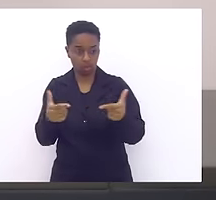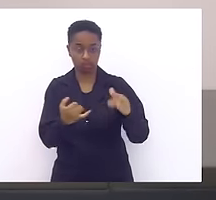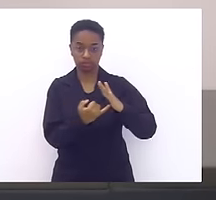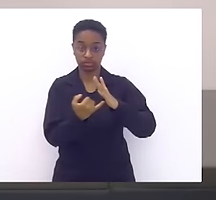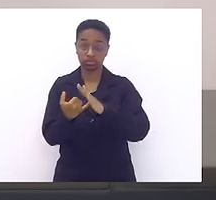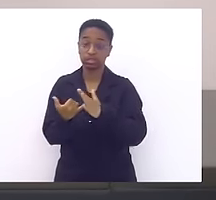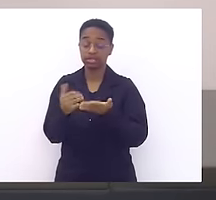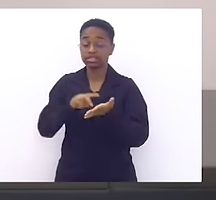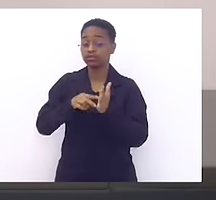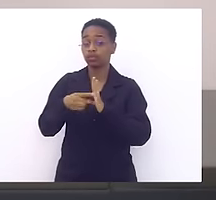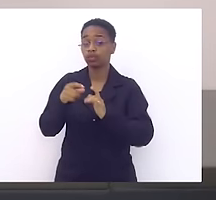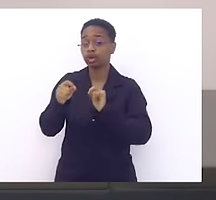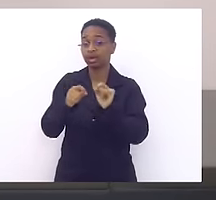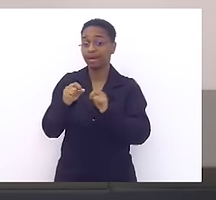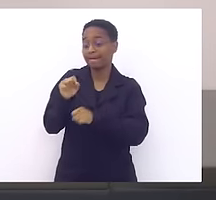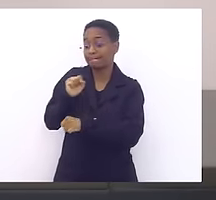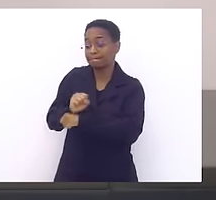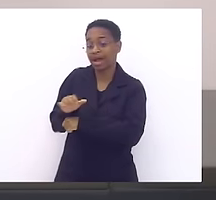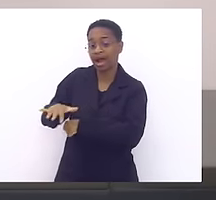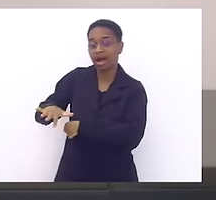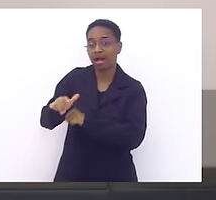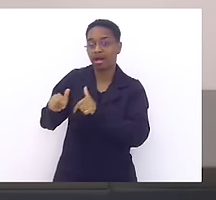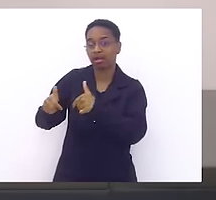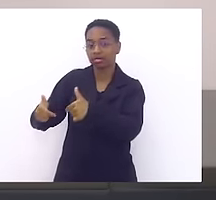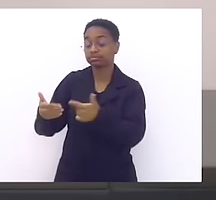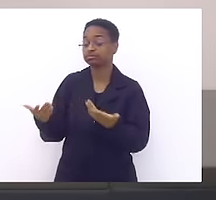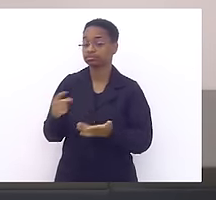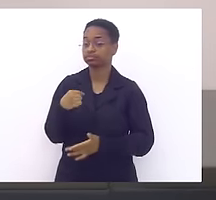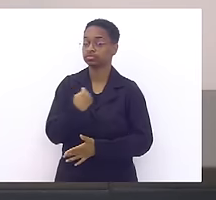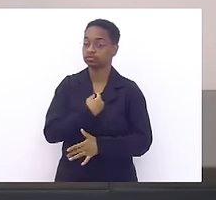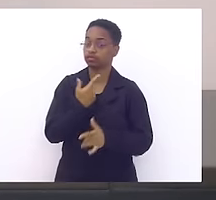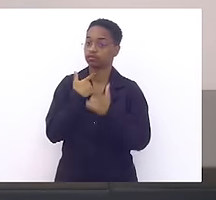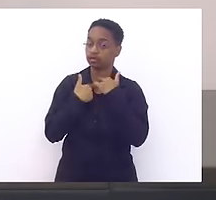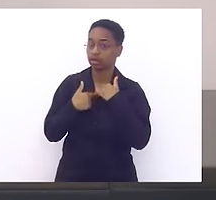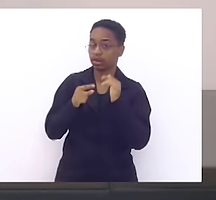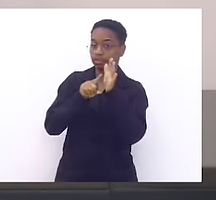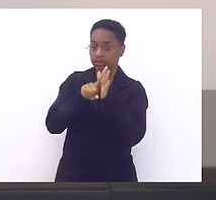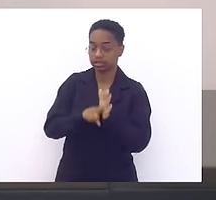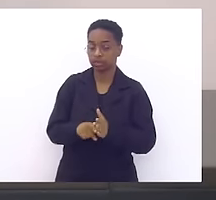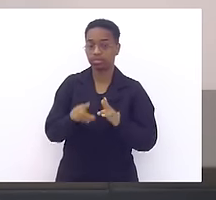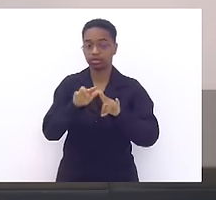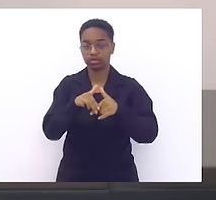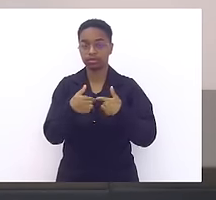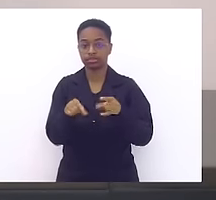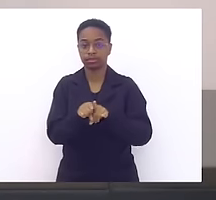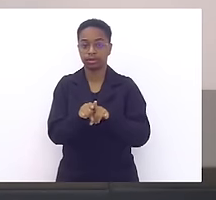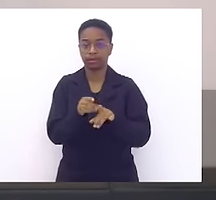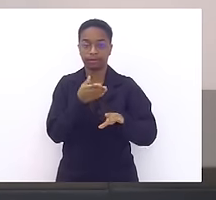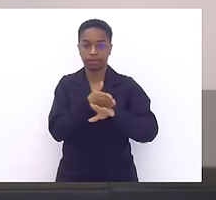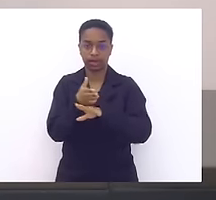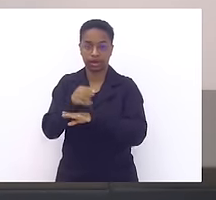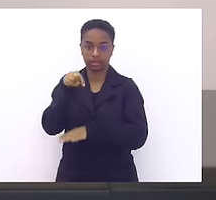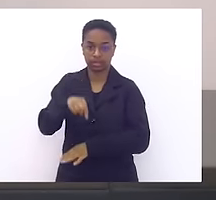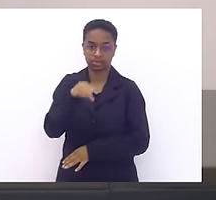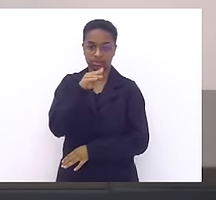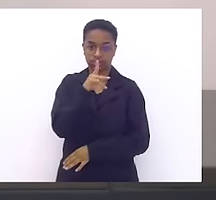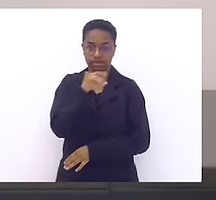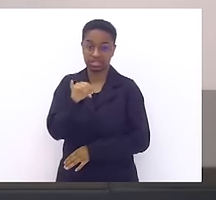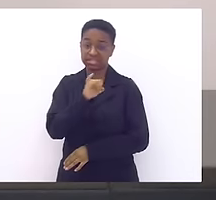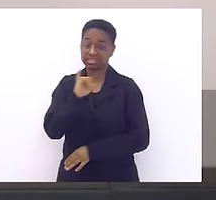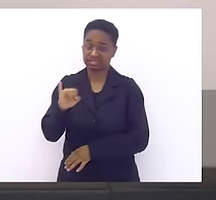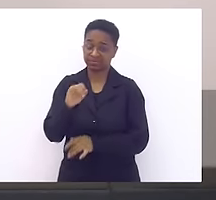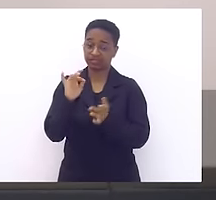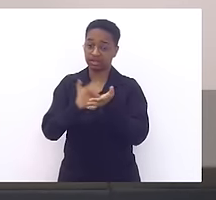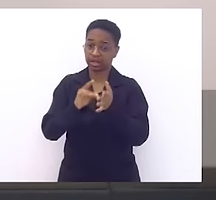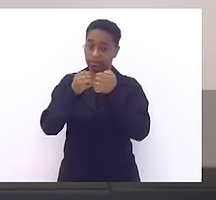deixando de operar a contento E é isso que a gente pretende apurar e por isso a participação dessa CPI se pode haver algum tipo de prejuízo